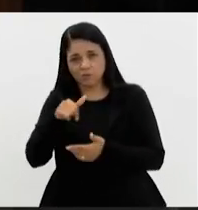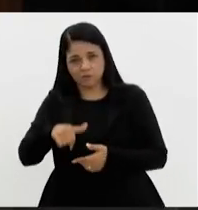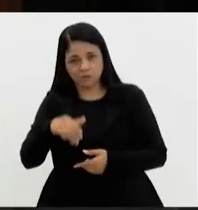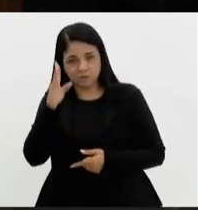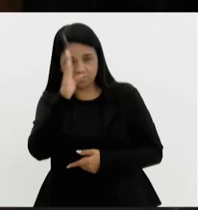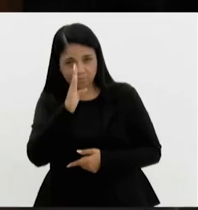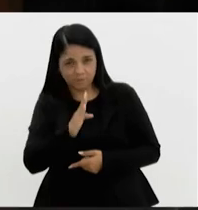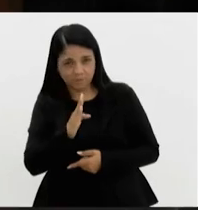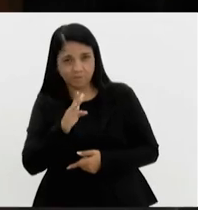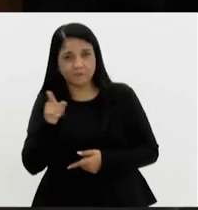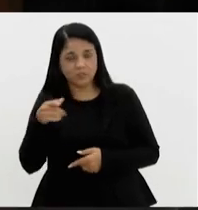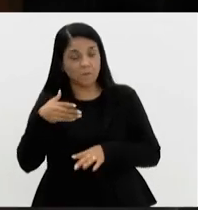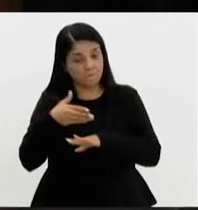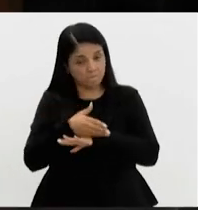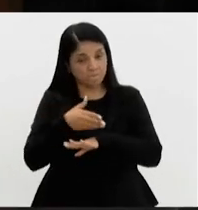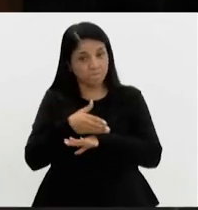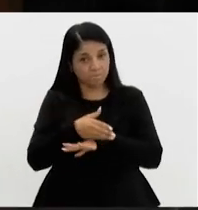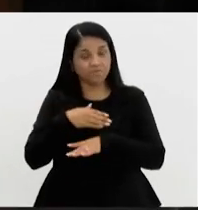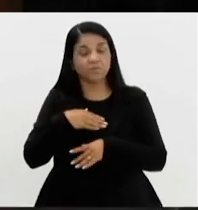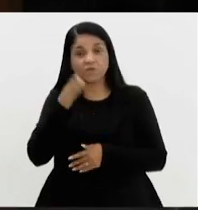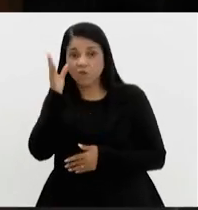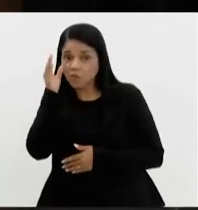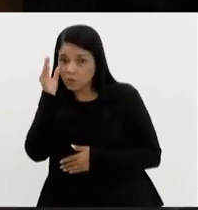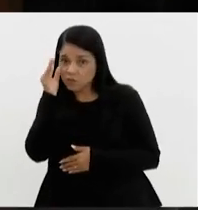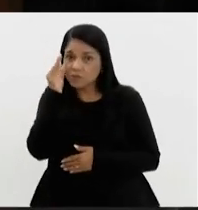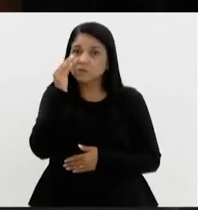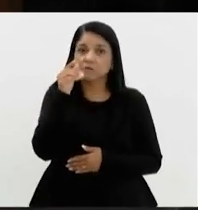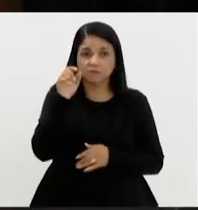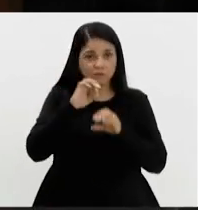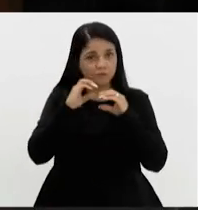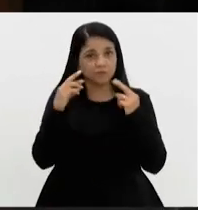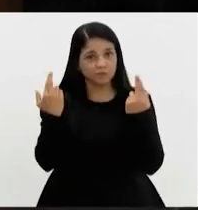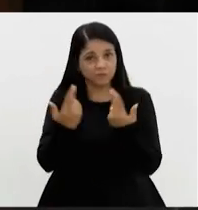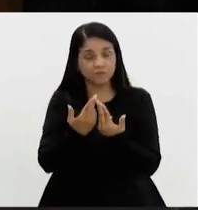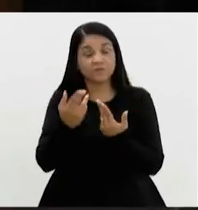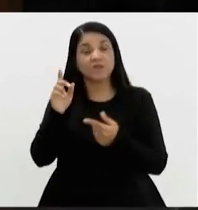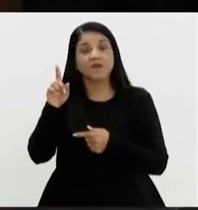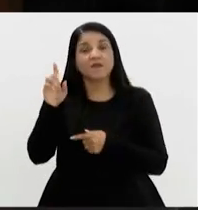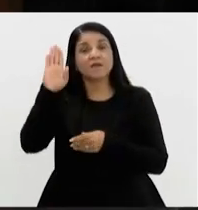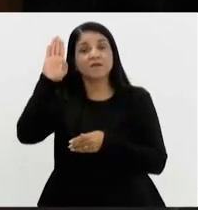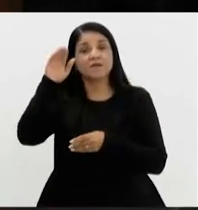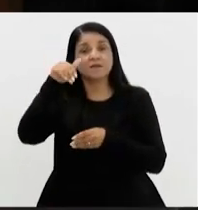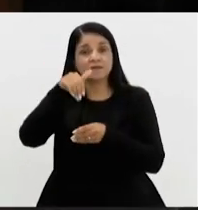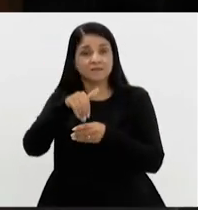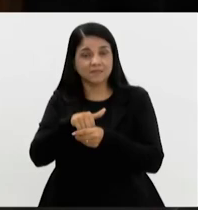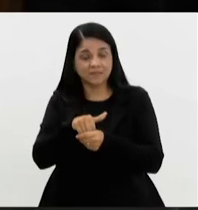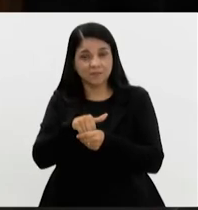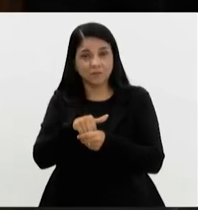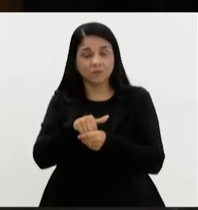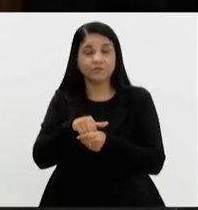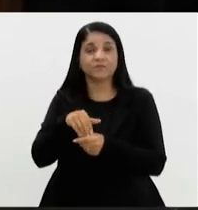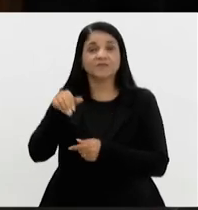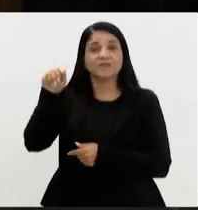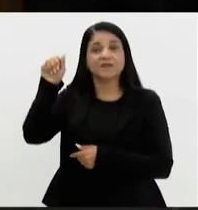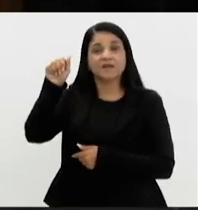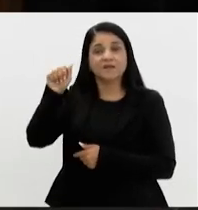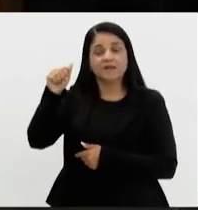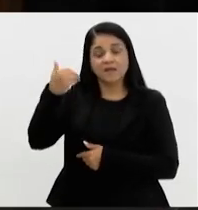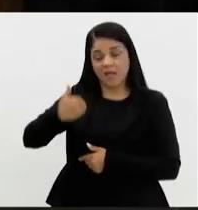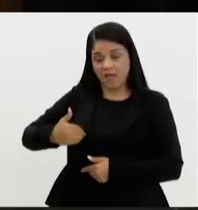tiveram presentes lá como observadores foram as eleições eh argentinas de